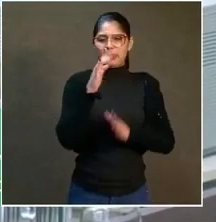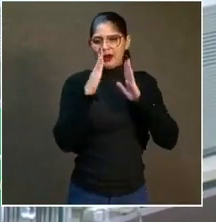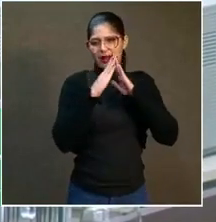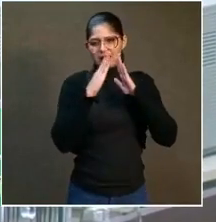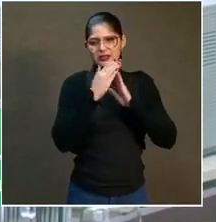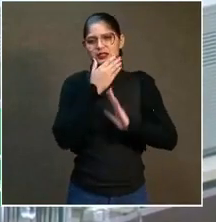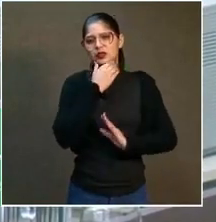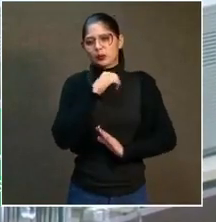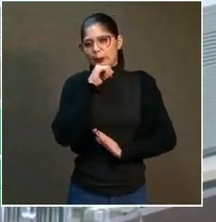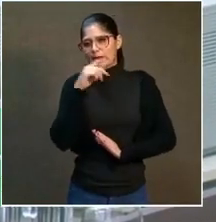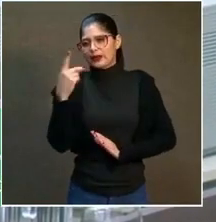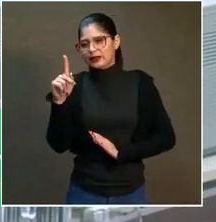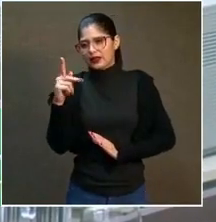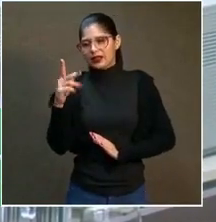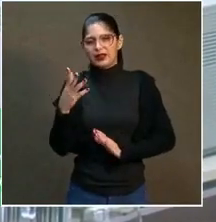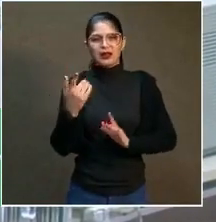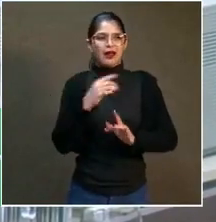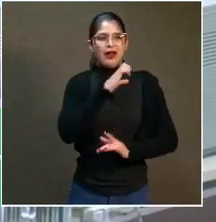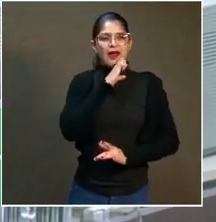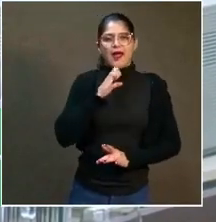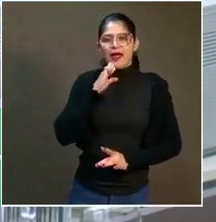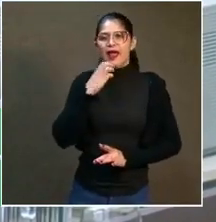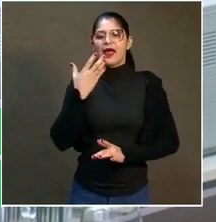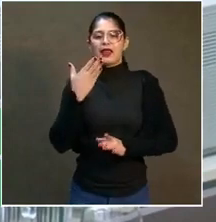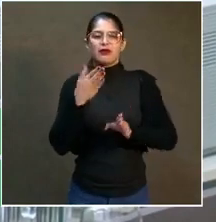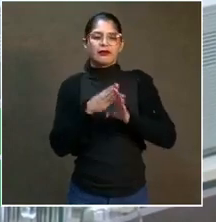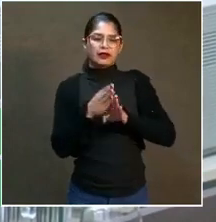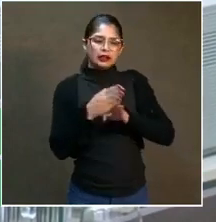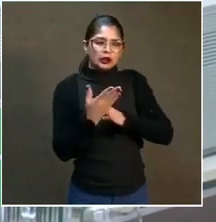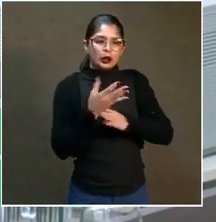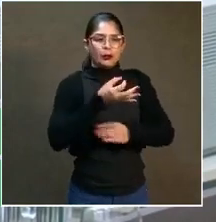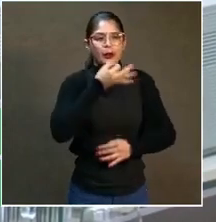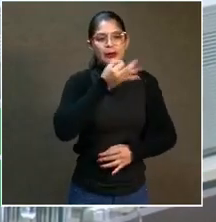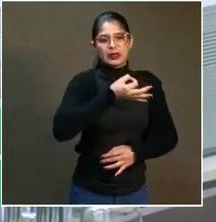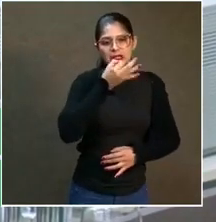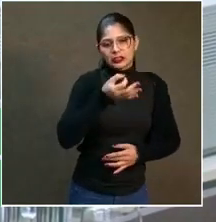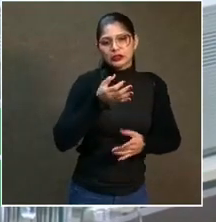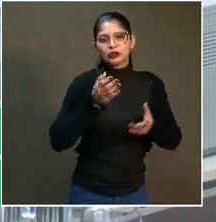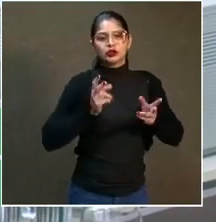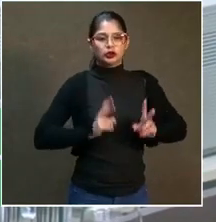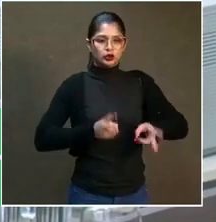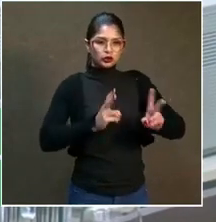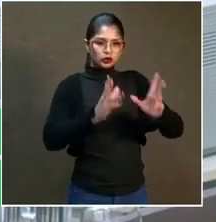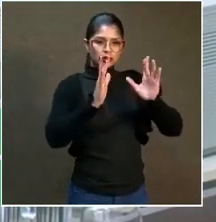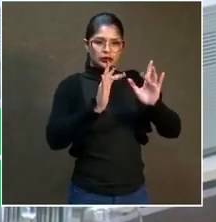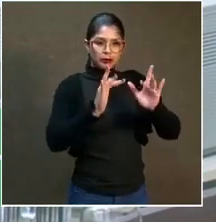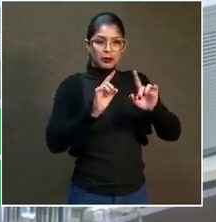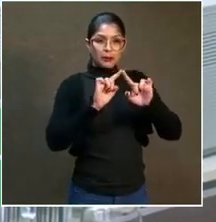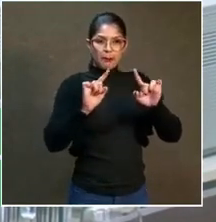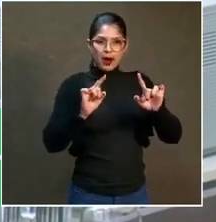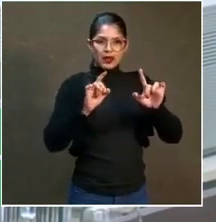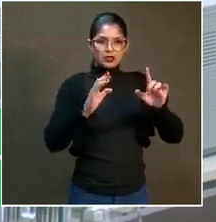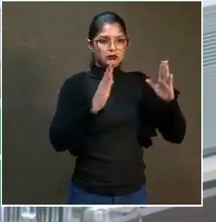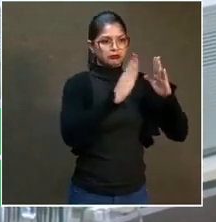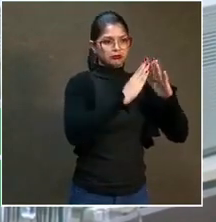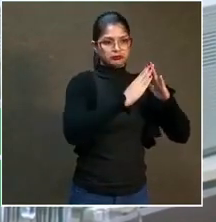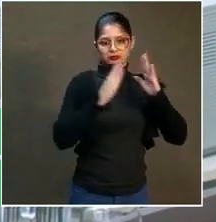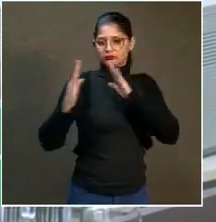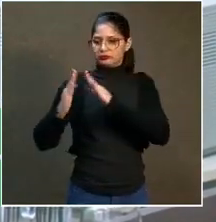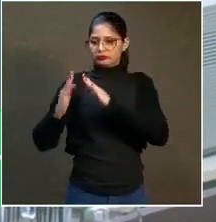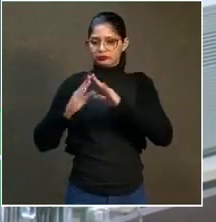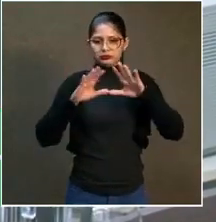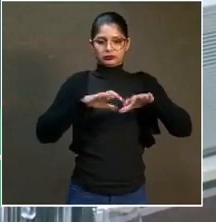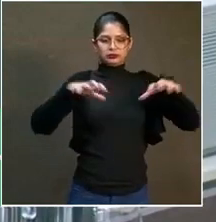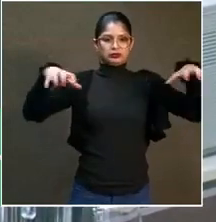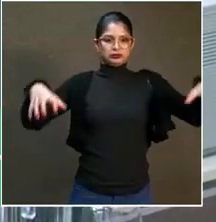Conversaram com o pai, retornou, ela falou, sugeriu para que eles continuassem namorando em casas separadas. Reataram o